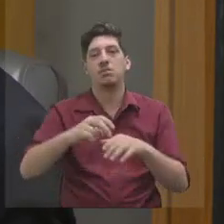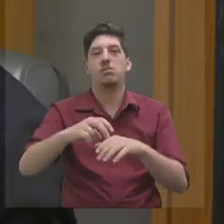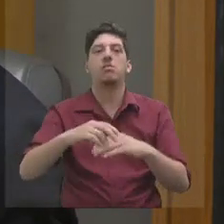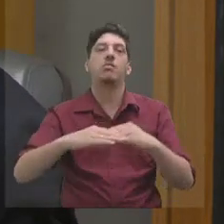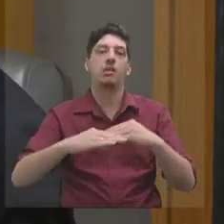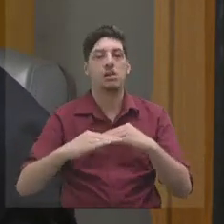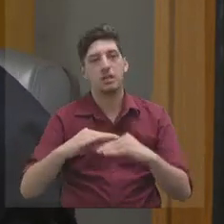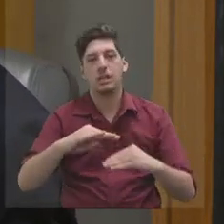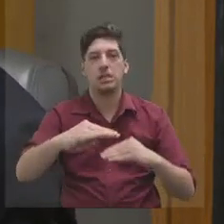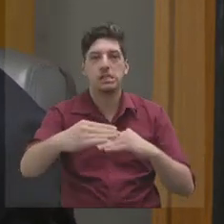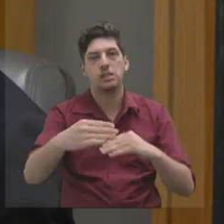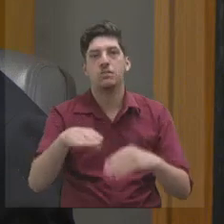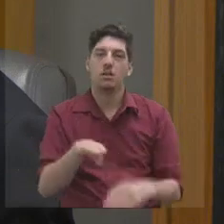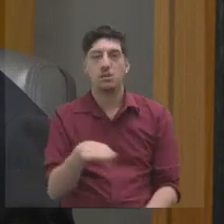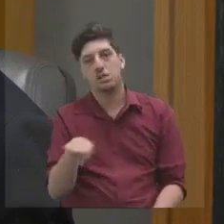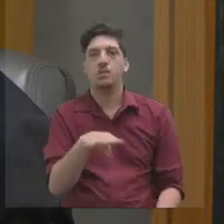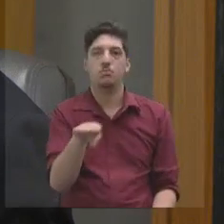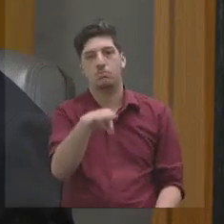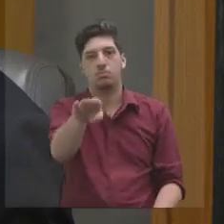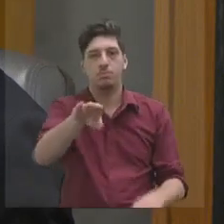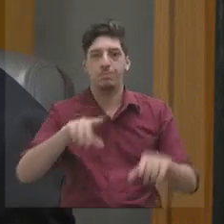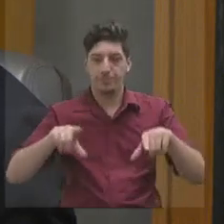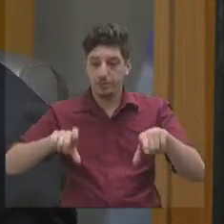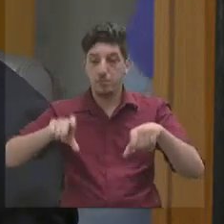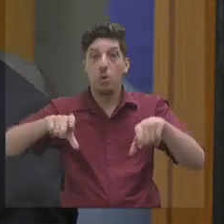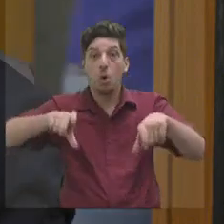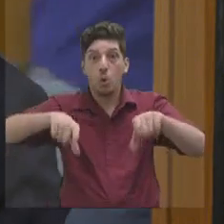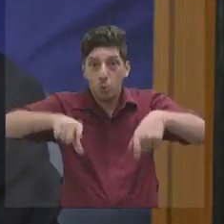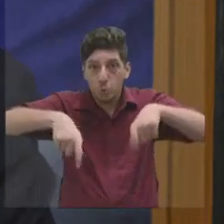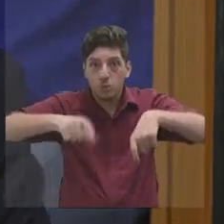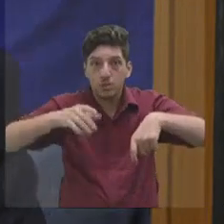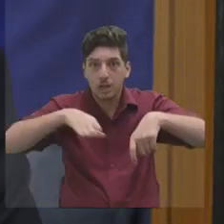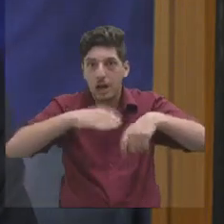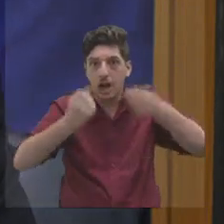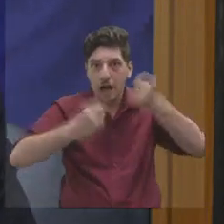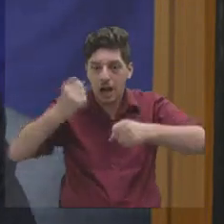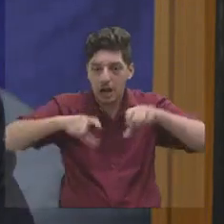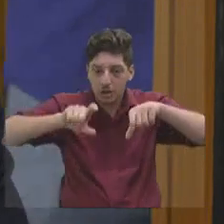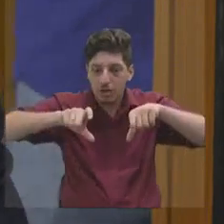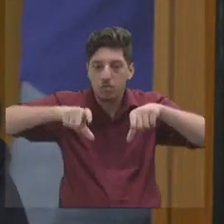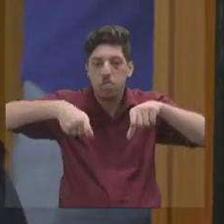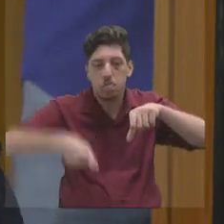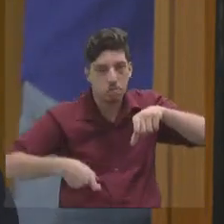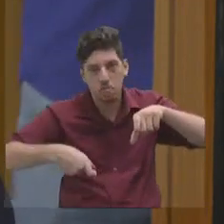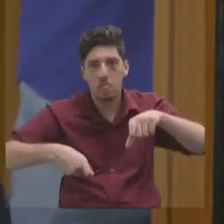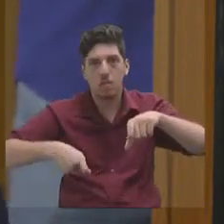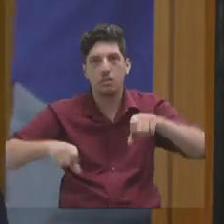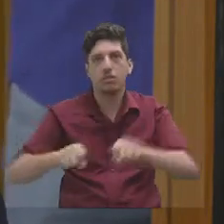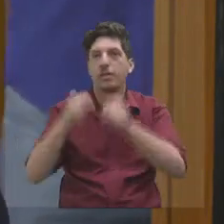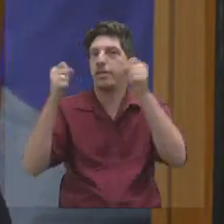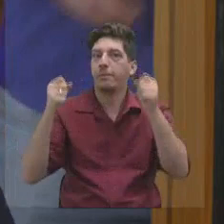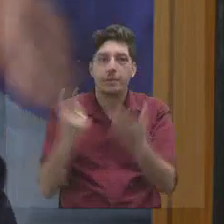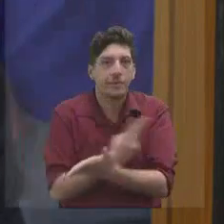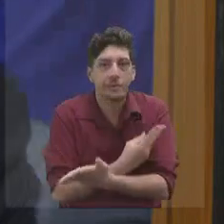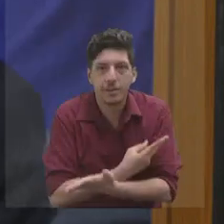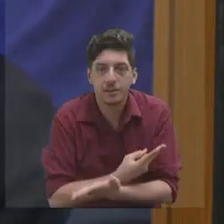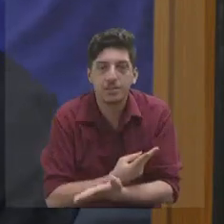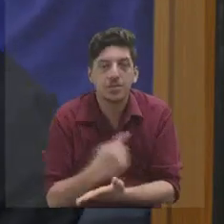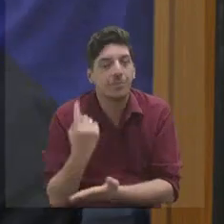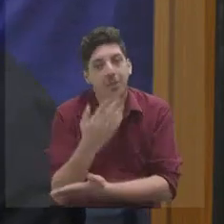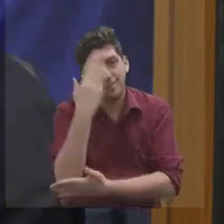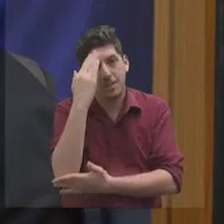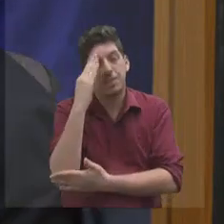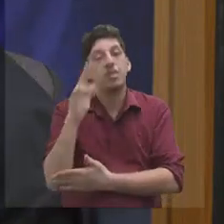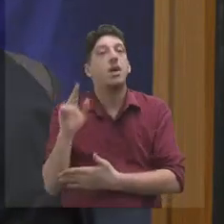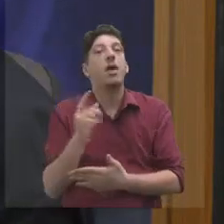quebra a Roda para tu quanto é e a gente sabe que essa situação não é tão somente uma região